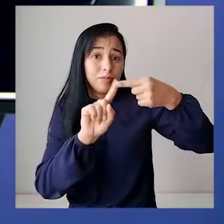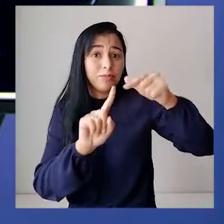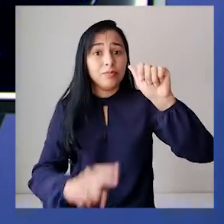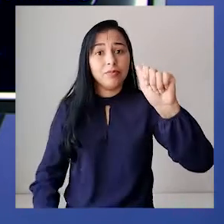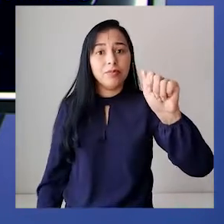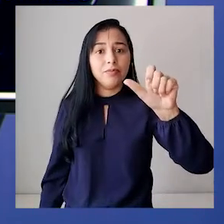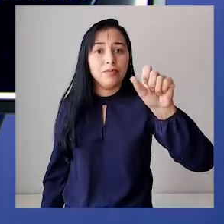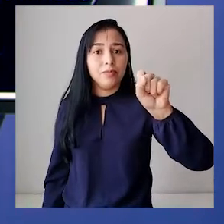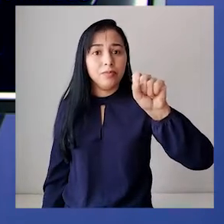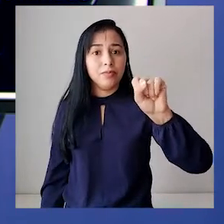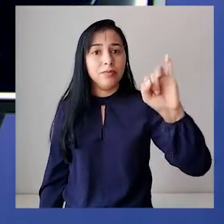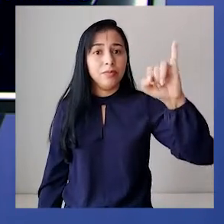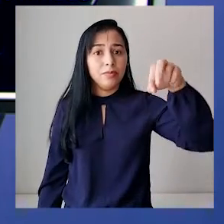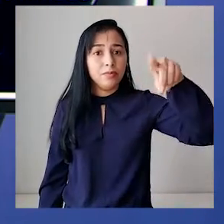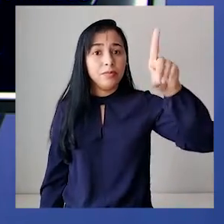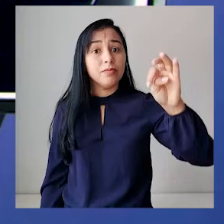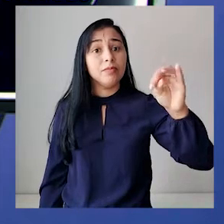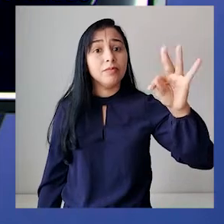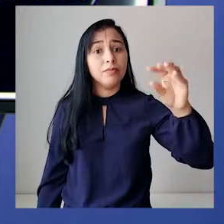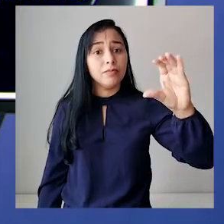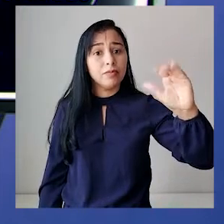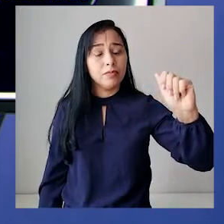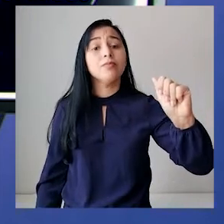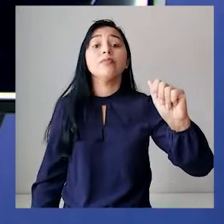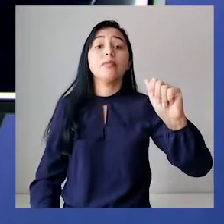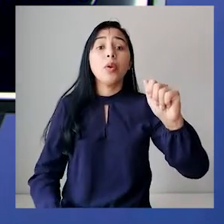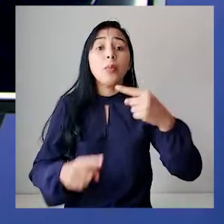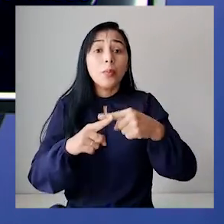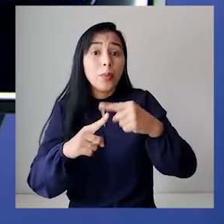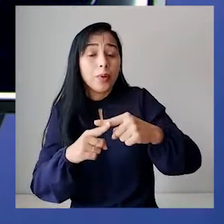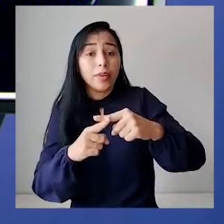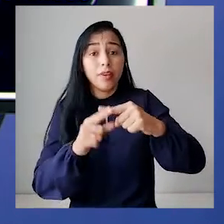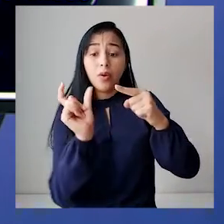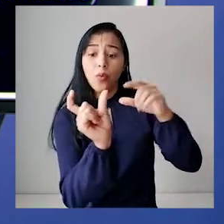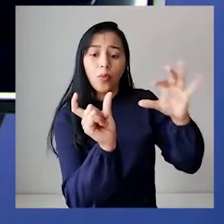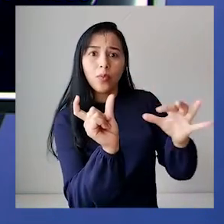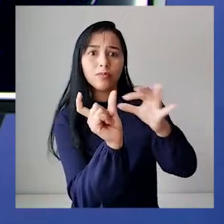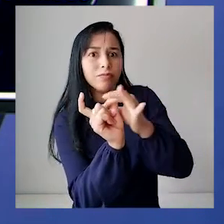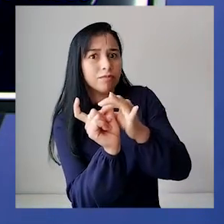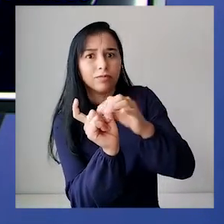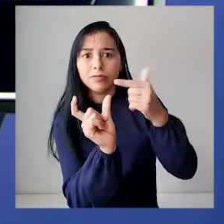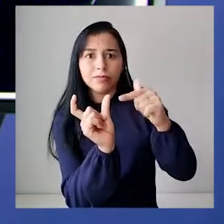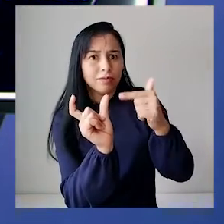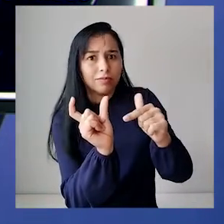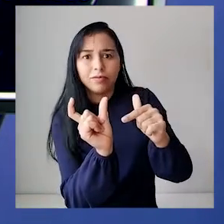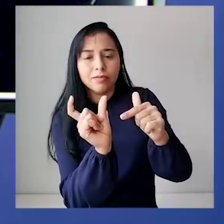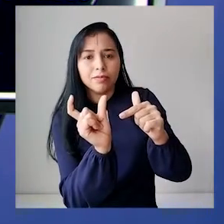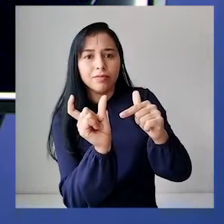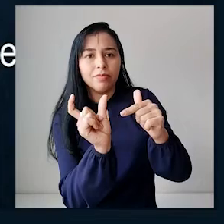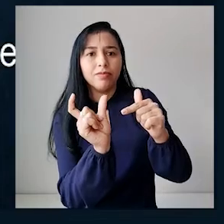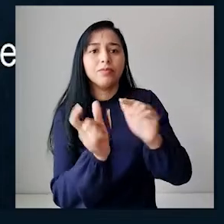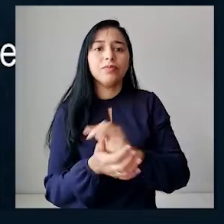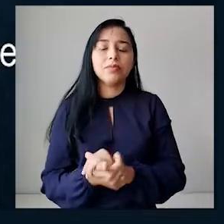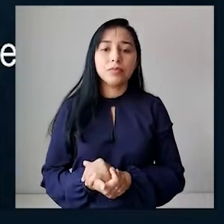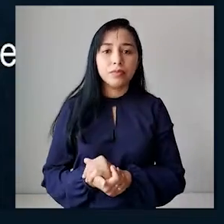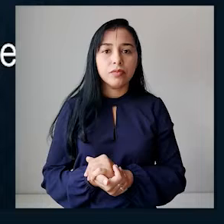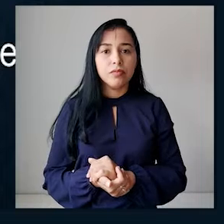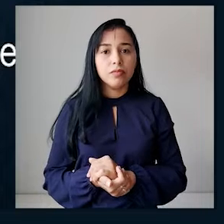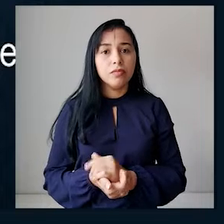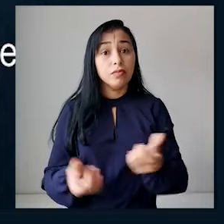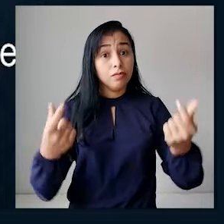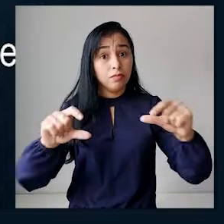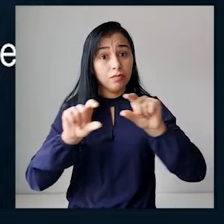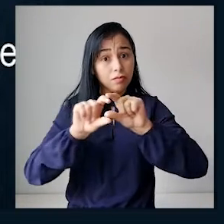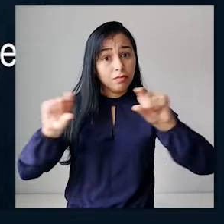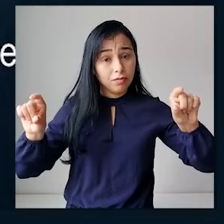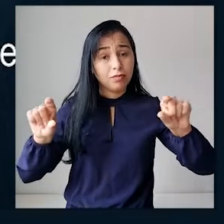porque entre essas 2 orações não há a presença de conectivos, de conjunções. E o próximo